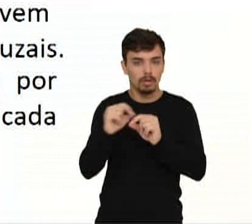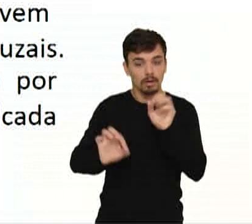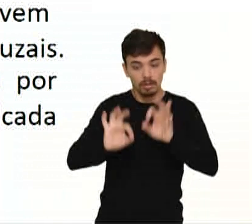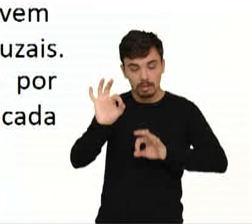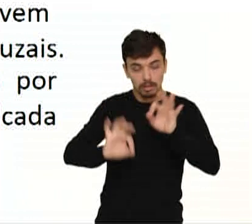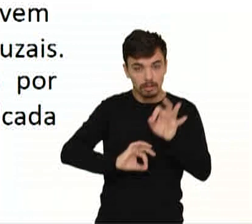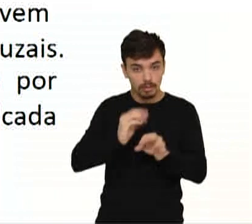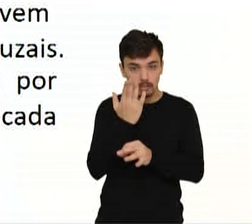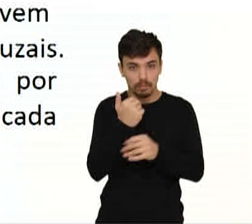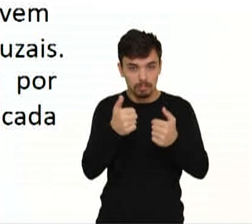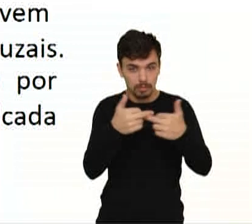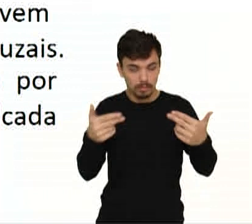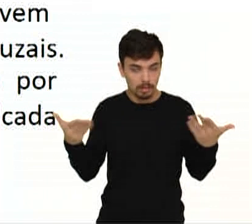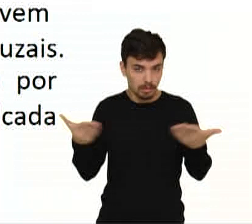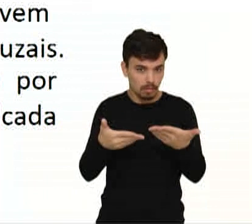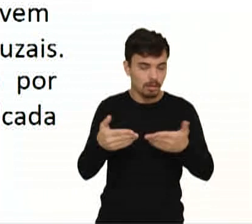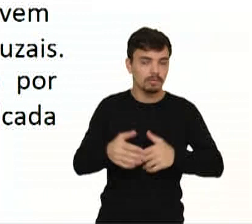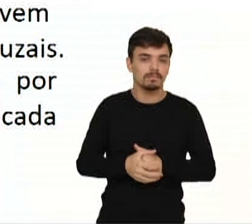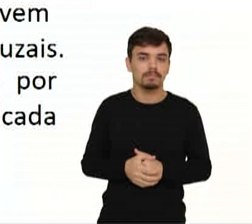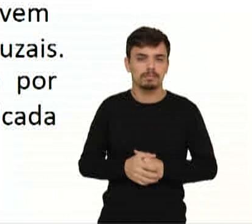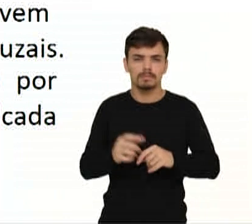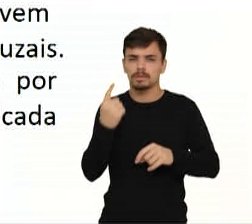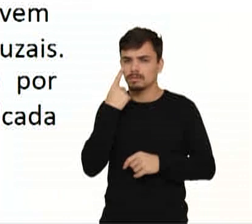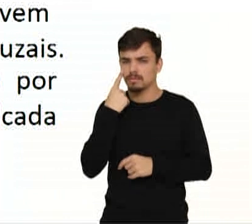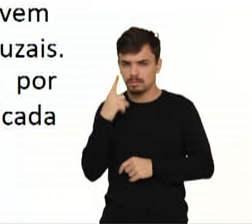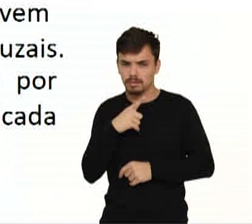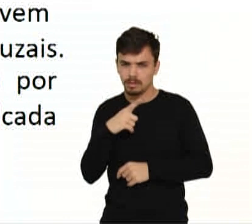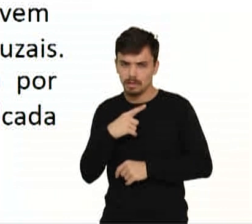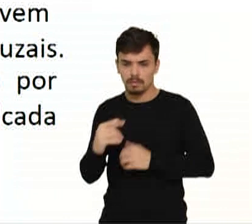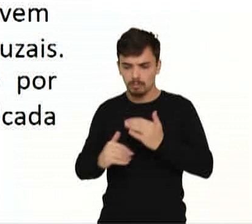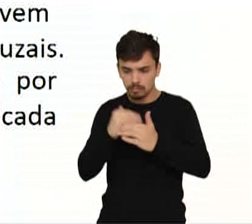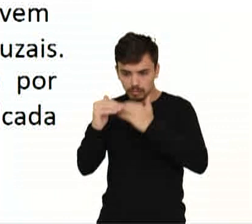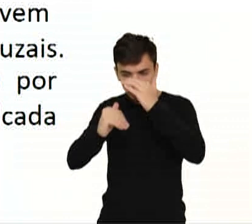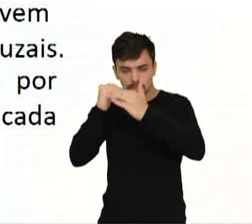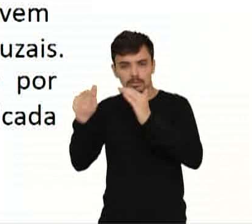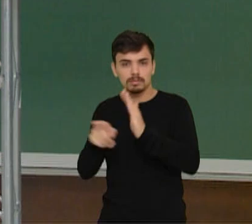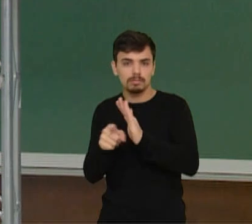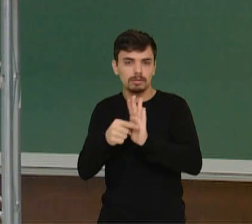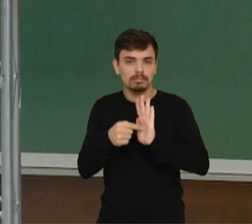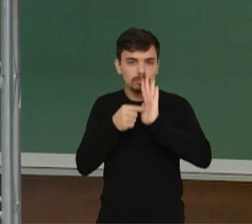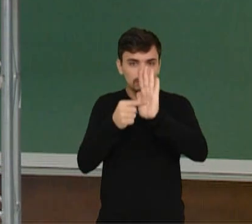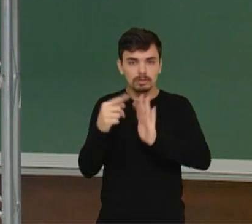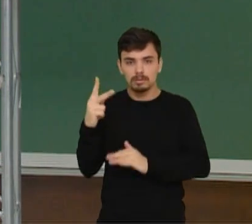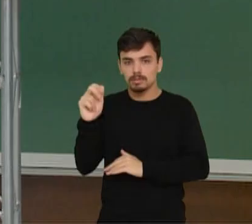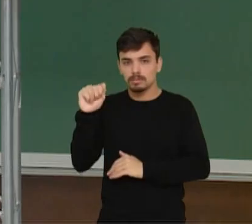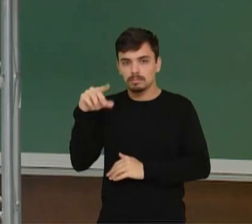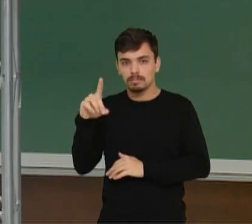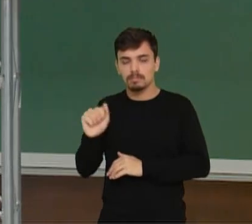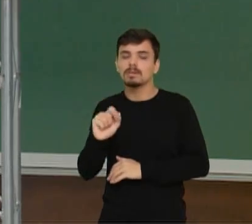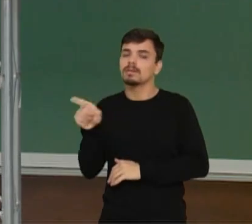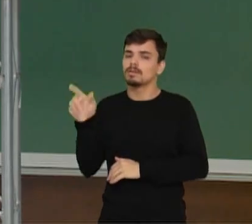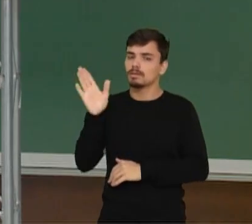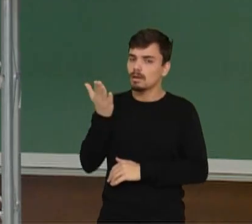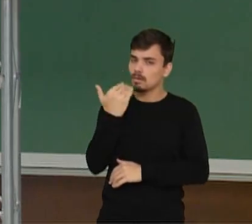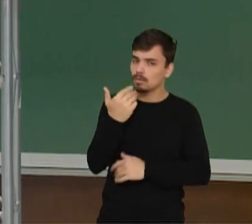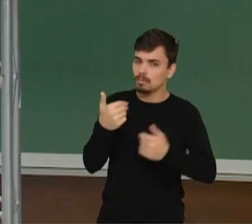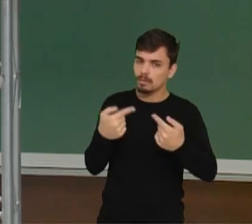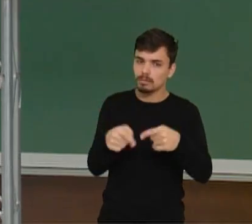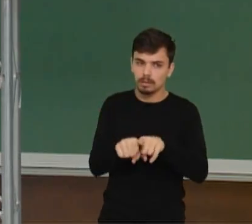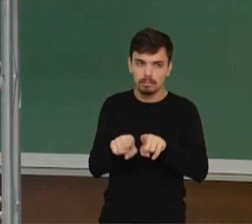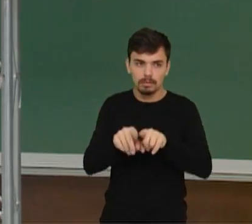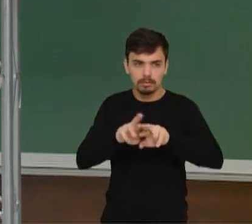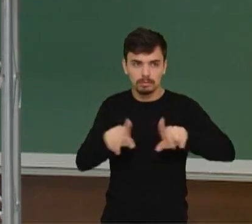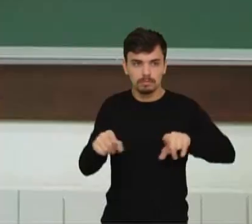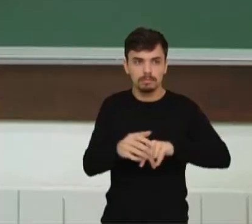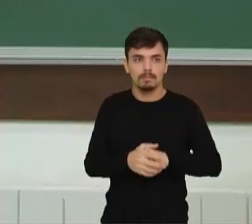diversificada que a atual. Então veja, né, aqui ainda trazendo um pouco de evolução para a gente falando do panda, que ele nem sempre comeu só bambu, né, que ele já teve uma dieta mais